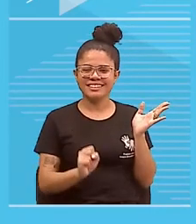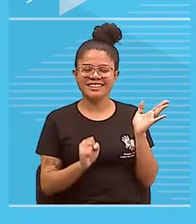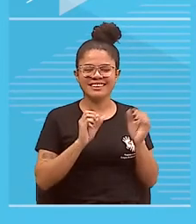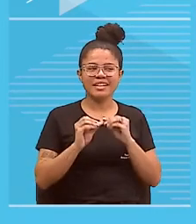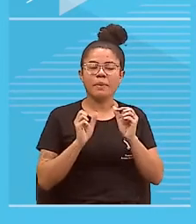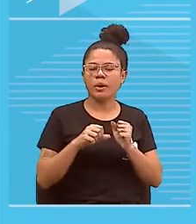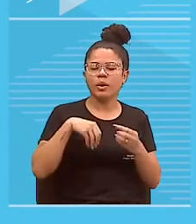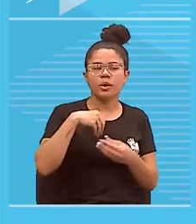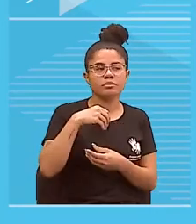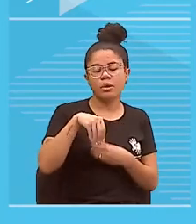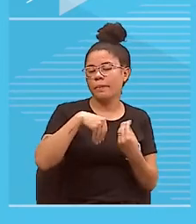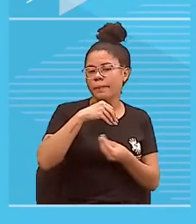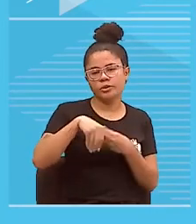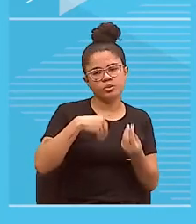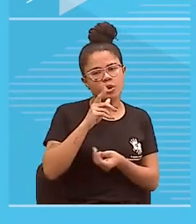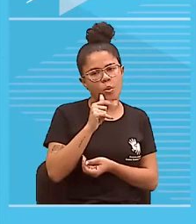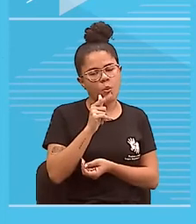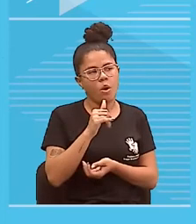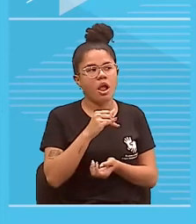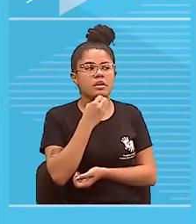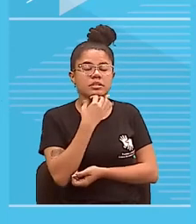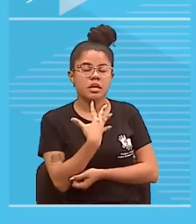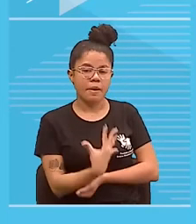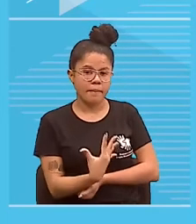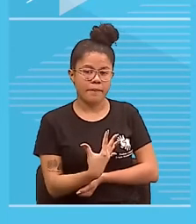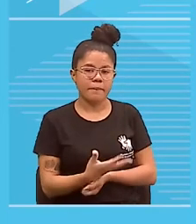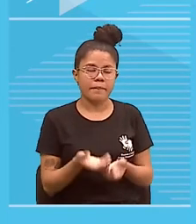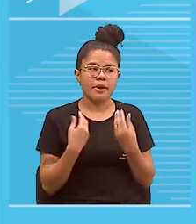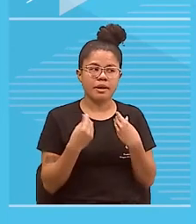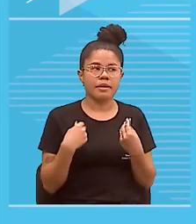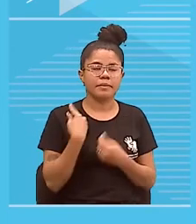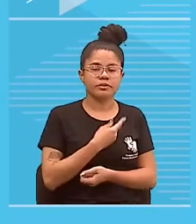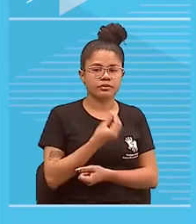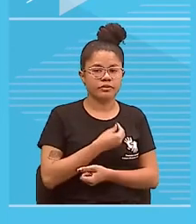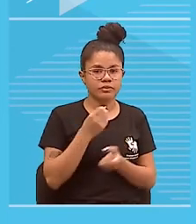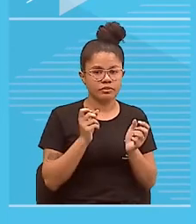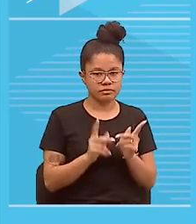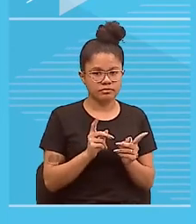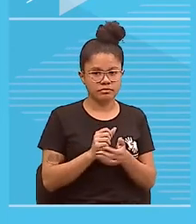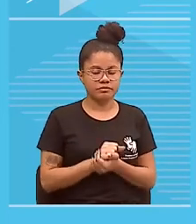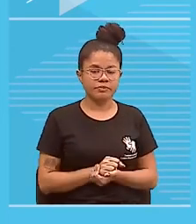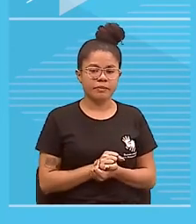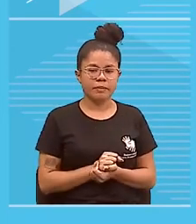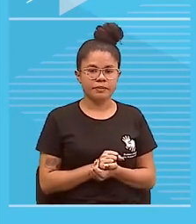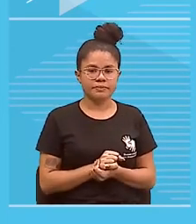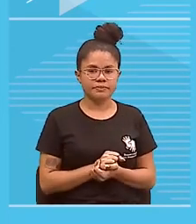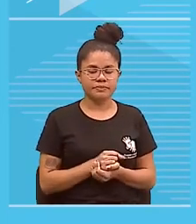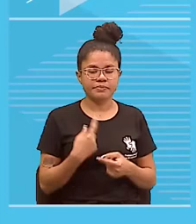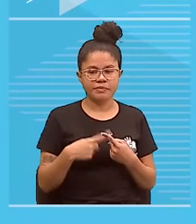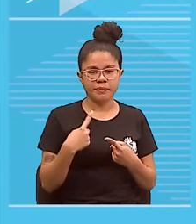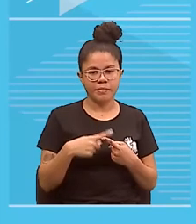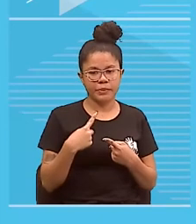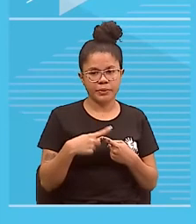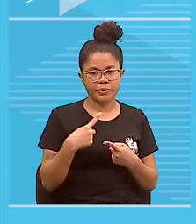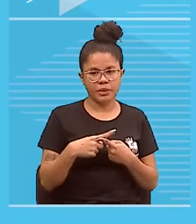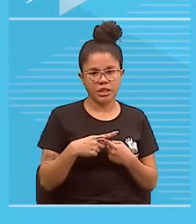solúveis em água e isso é muito bom para para nossa vida tá porque se